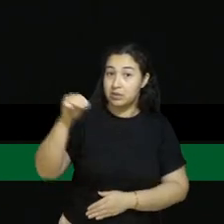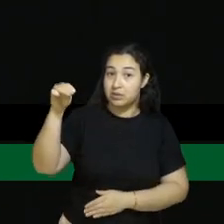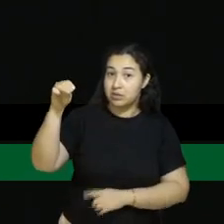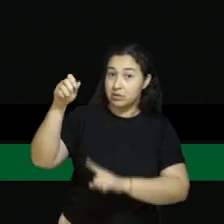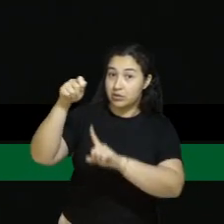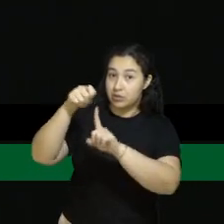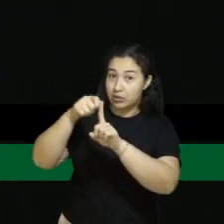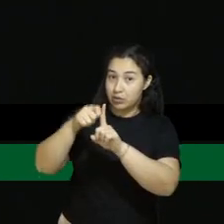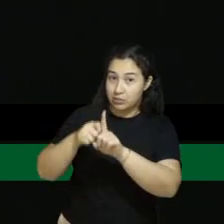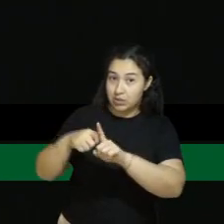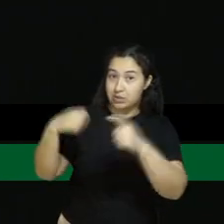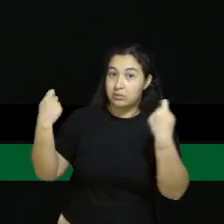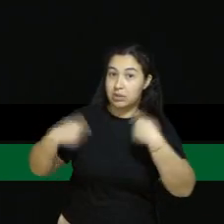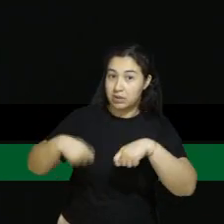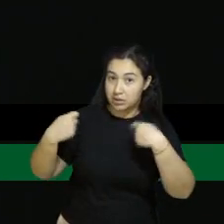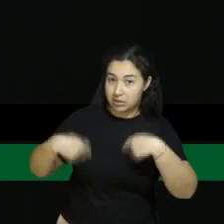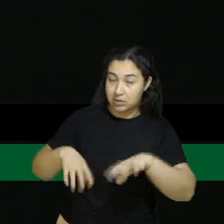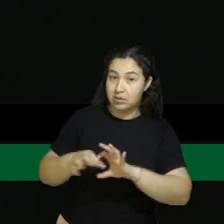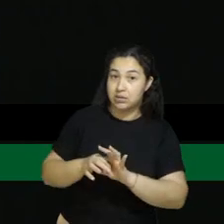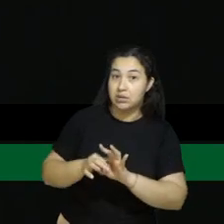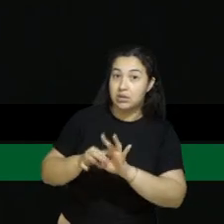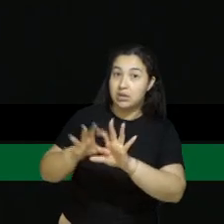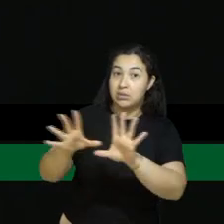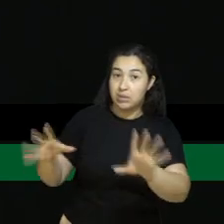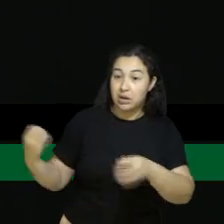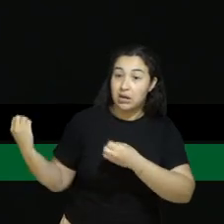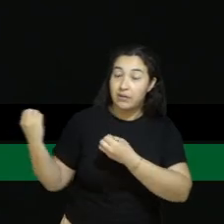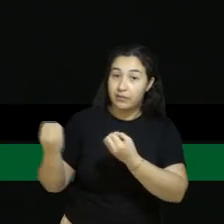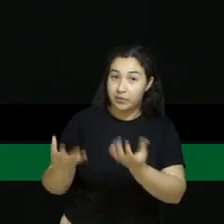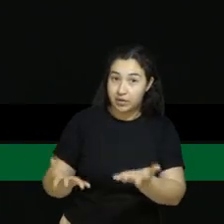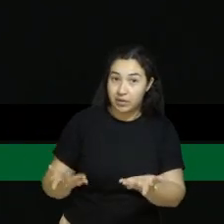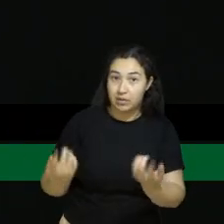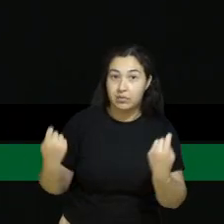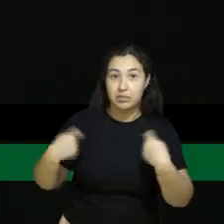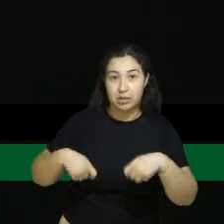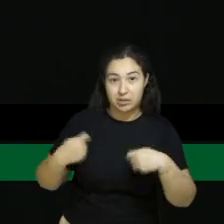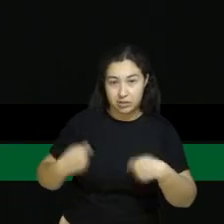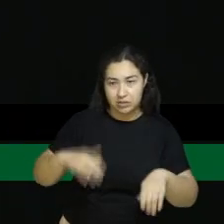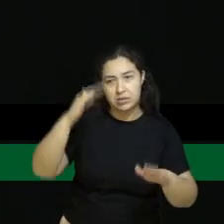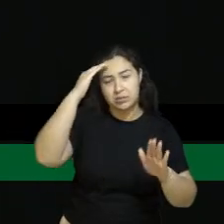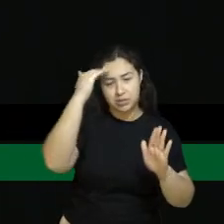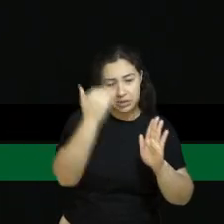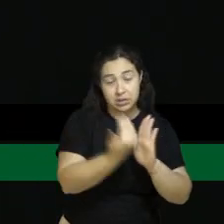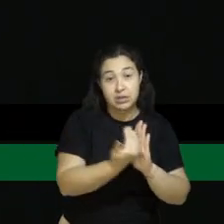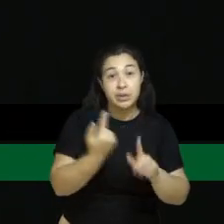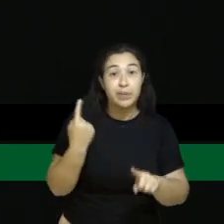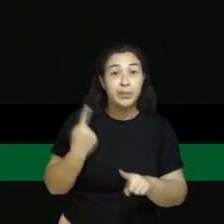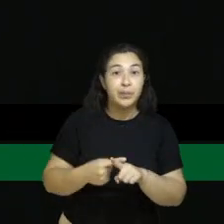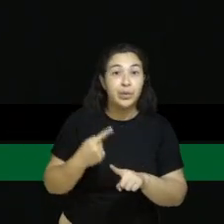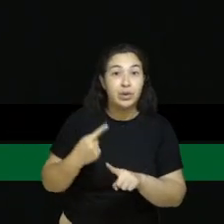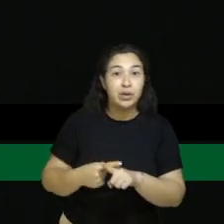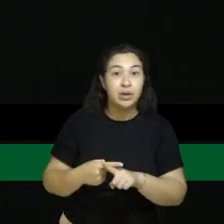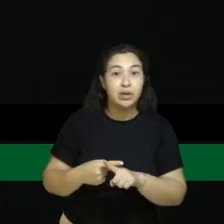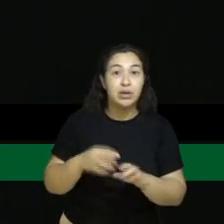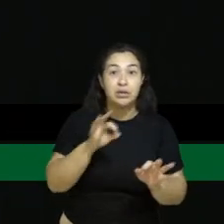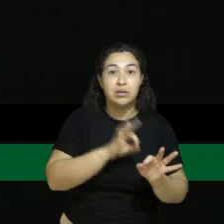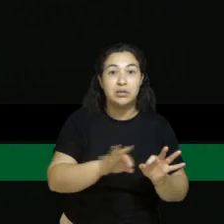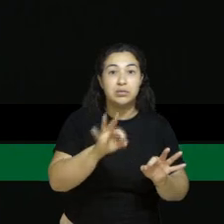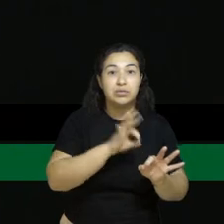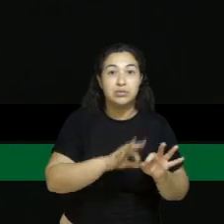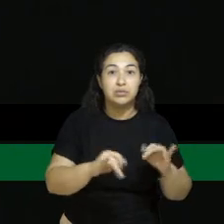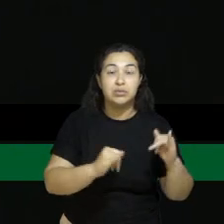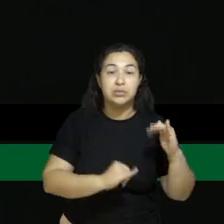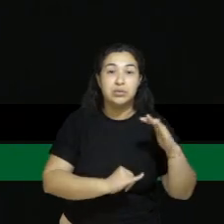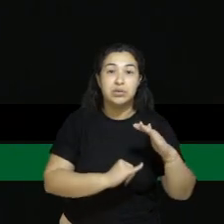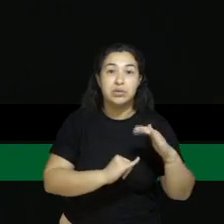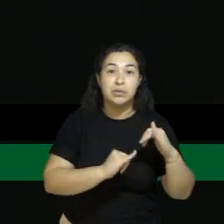decisão judicial consagrada que merece e deve ser cumprida pela Anvisa. Por quê? As instituições privadas sem